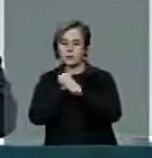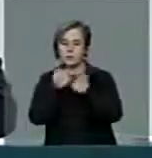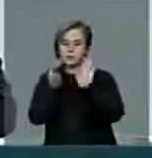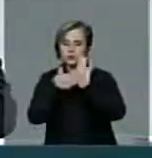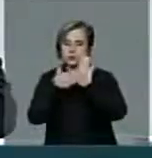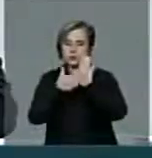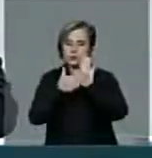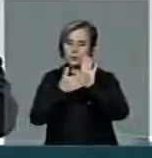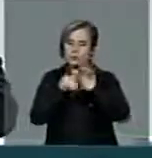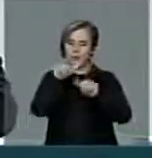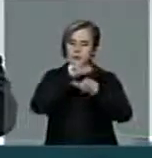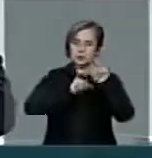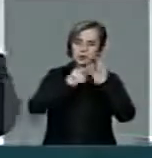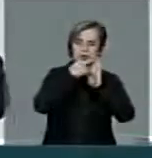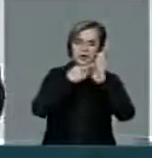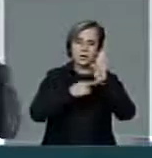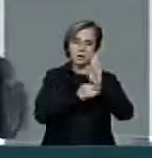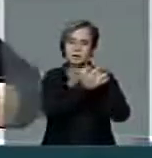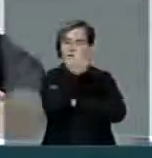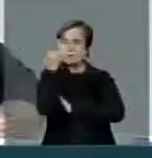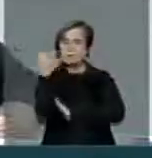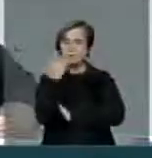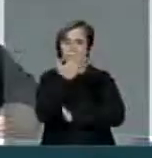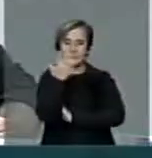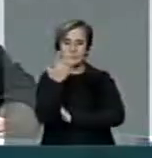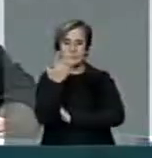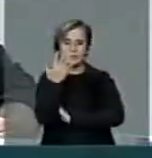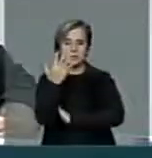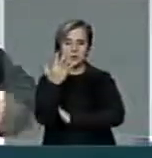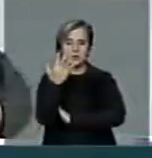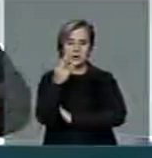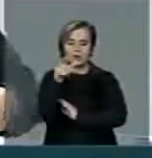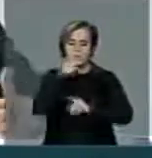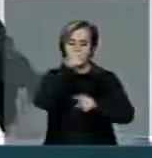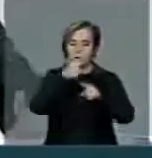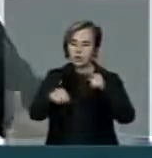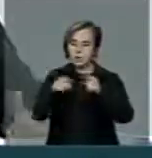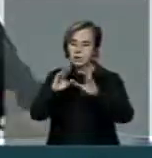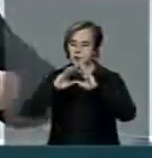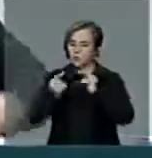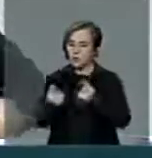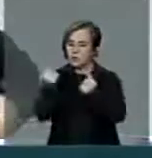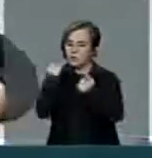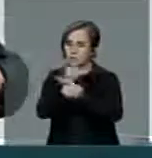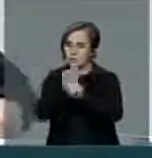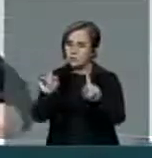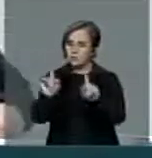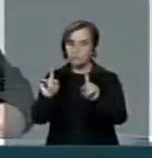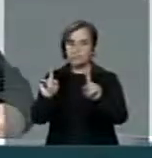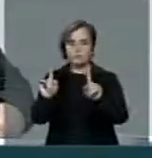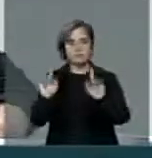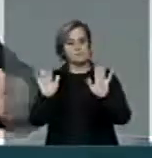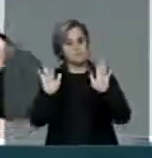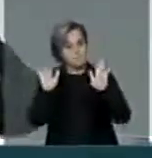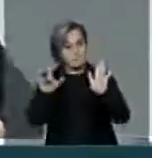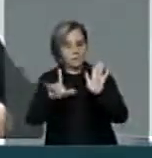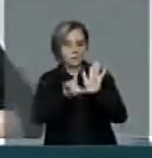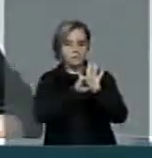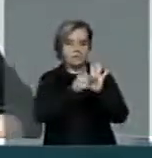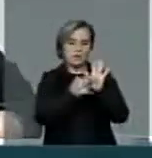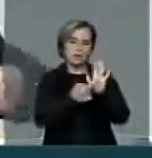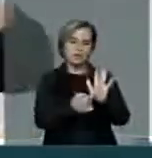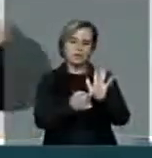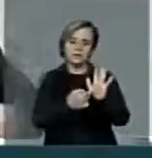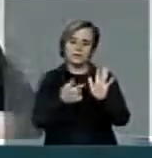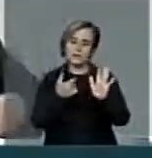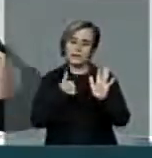regularização ambiental. E não está impedido de crédito. É isso que a lei diz. O resto, me desculpem, mas eu não estou